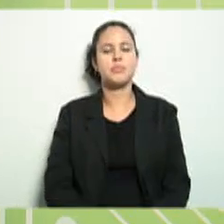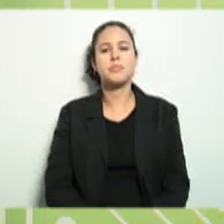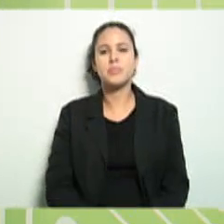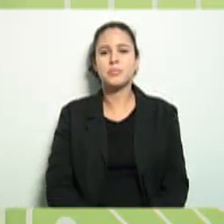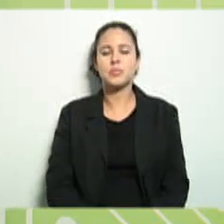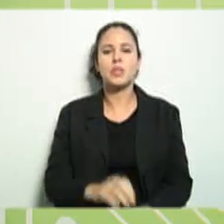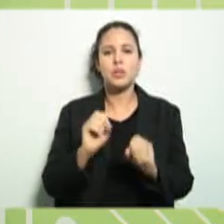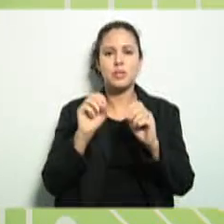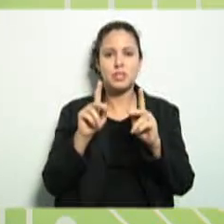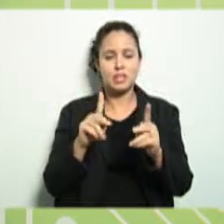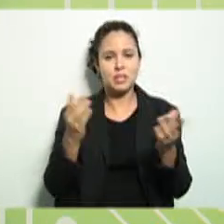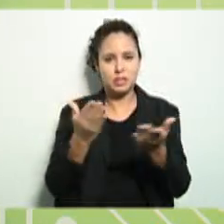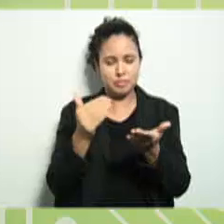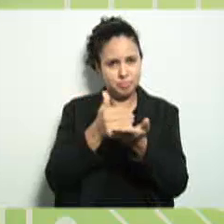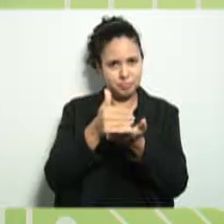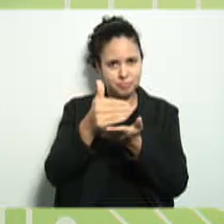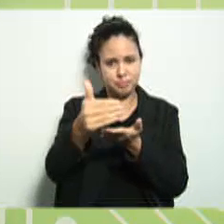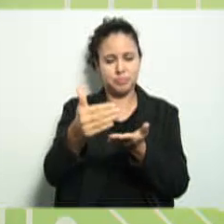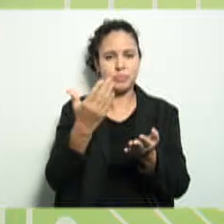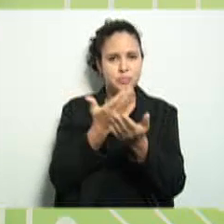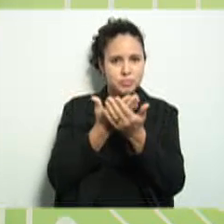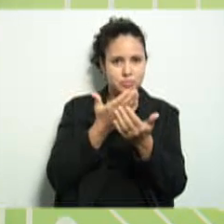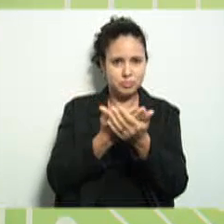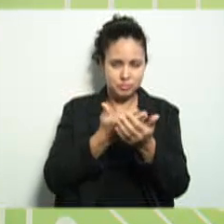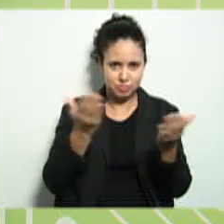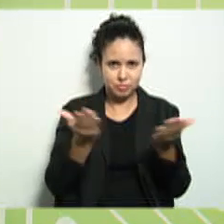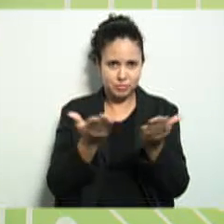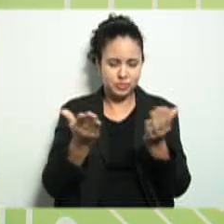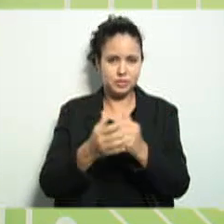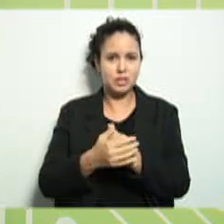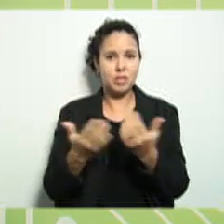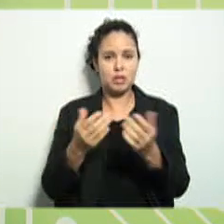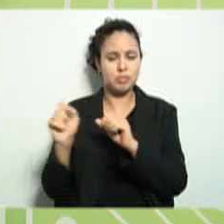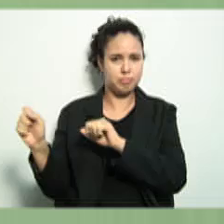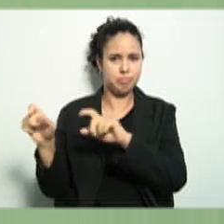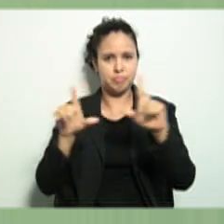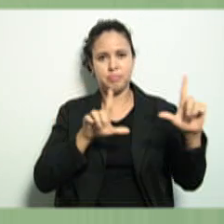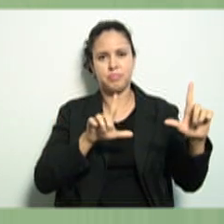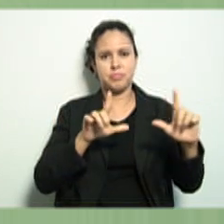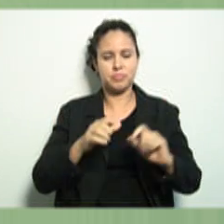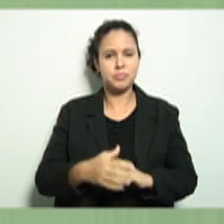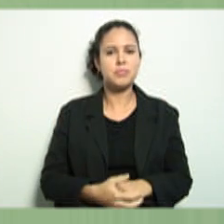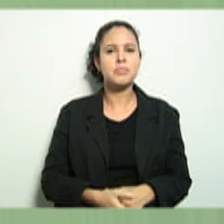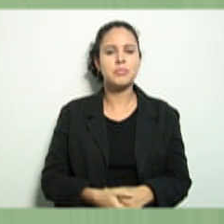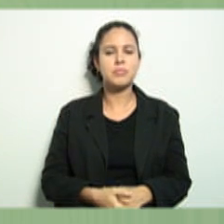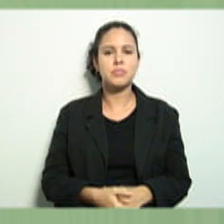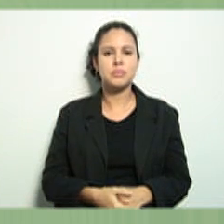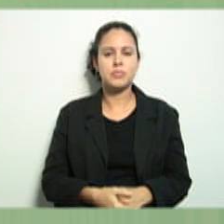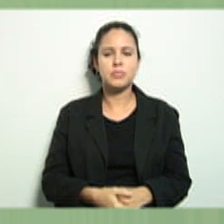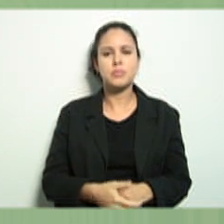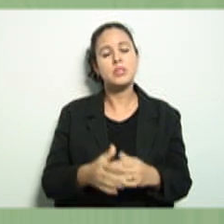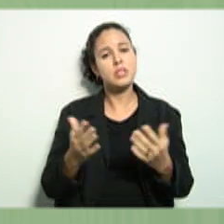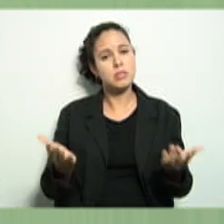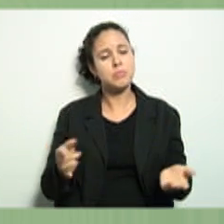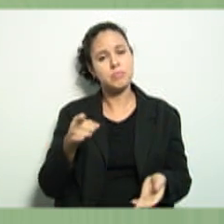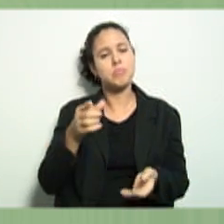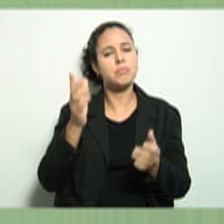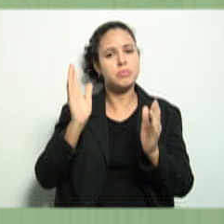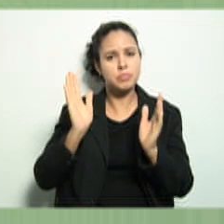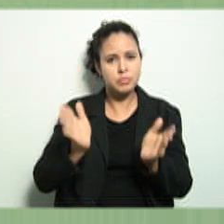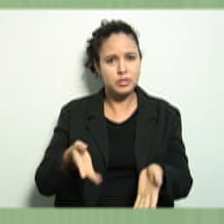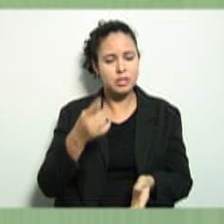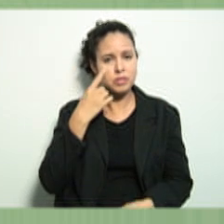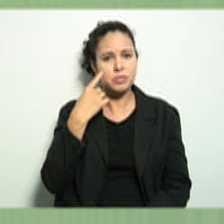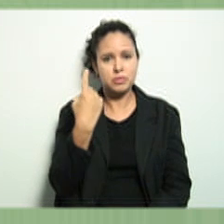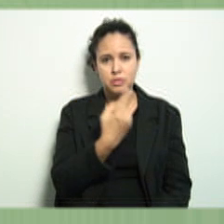Bem, vamos iniciar nossa aula de hoje. Vamos aos slides. Como já viram, trataremos hoje